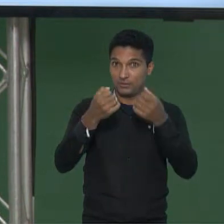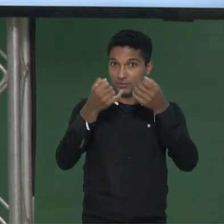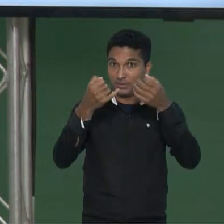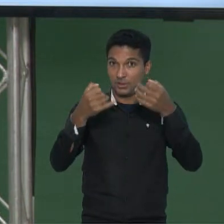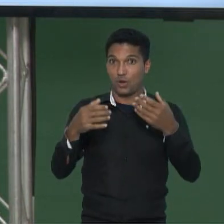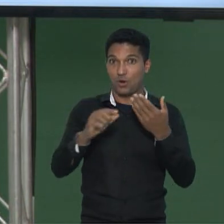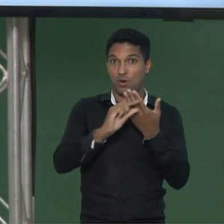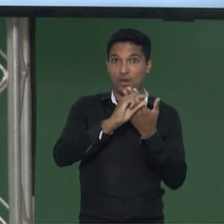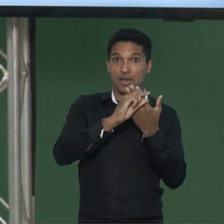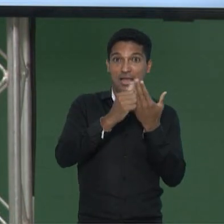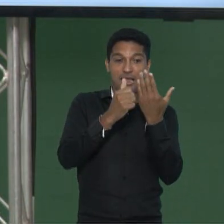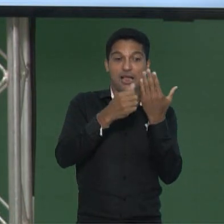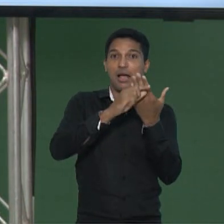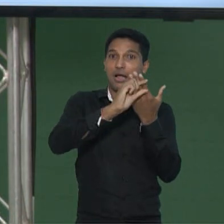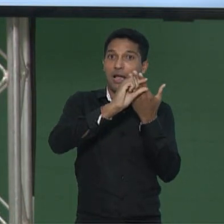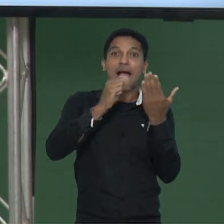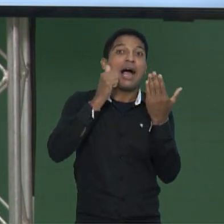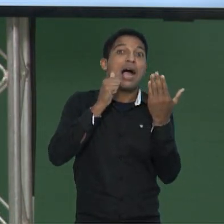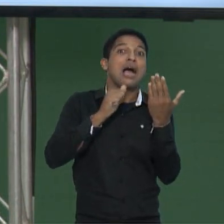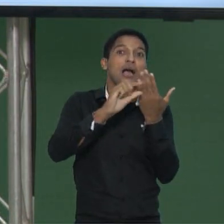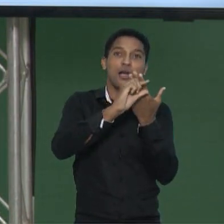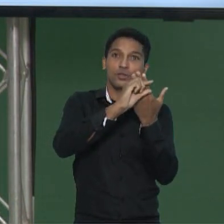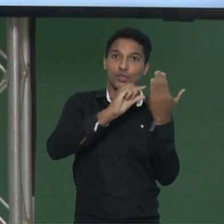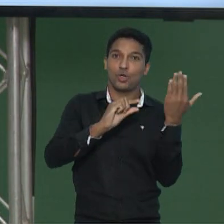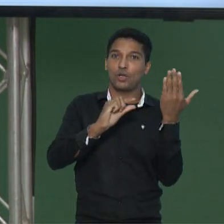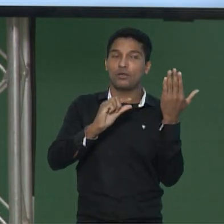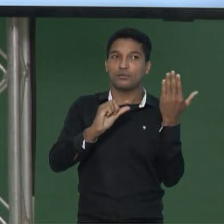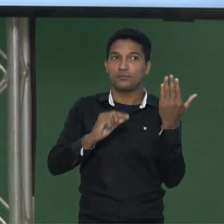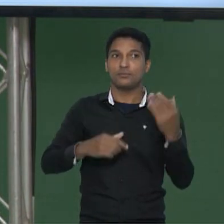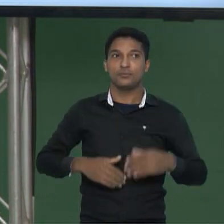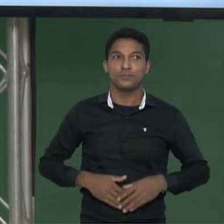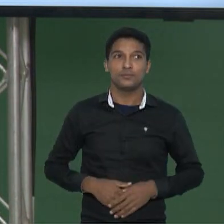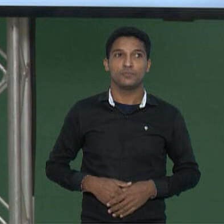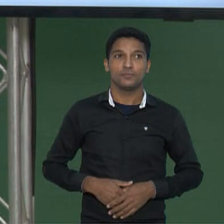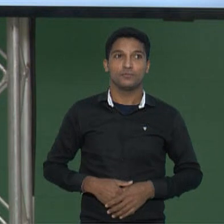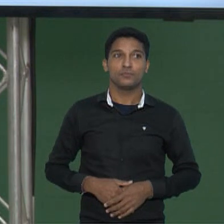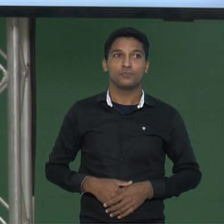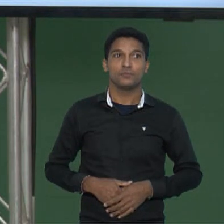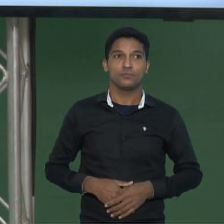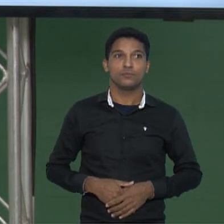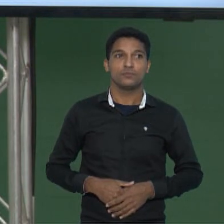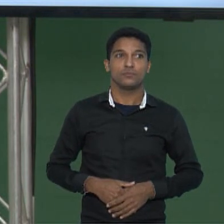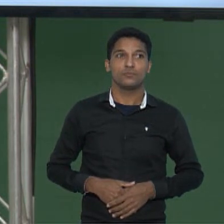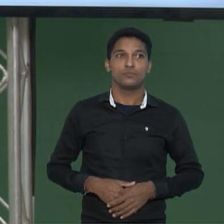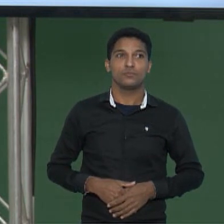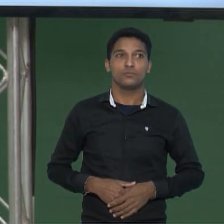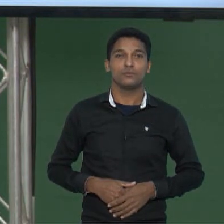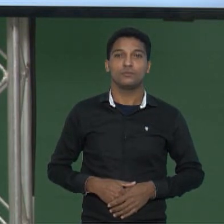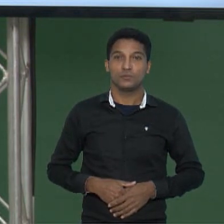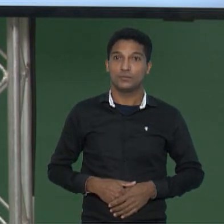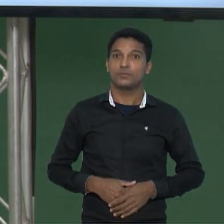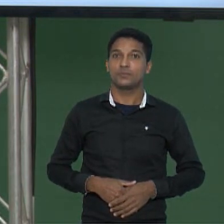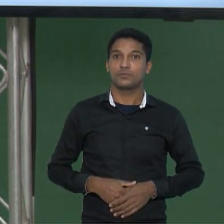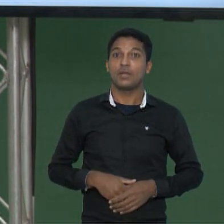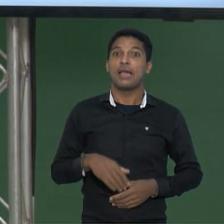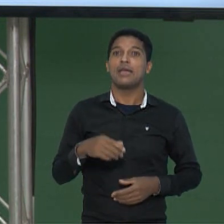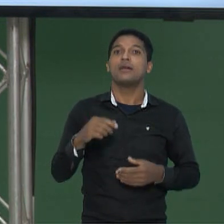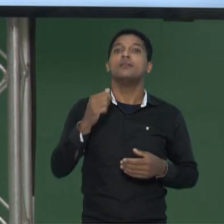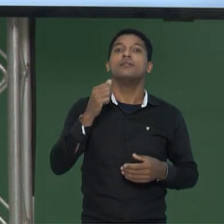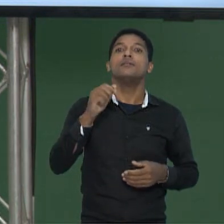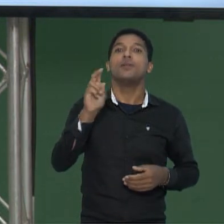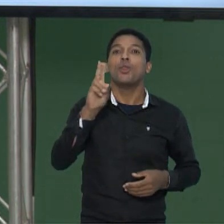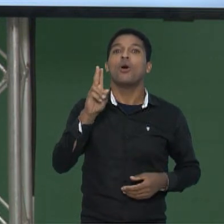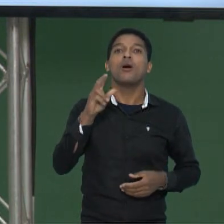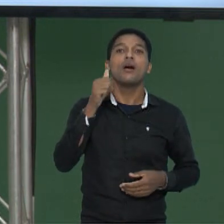o sobrenome da autora e o nome dela vem logo em seguida. Então, na hora de nós transcrevermos, eu